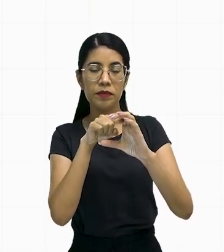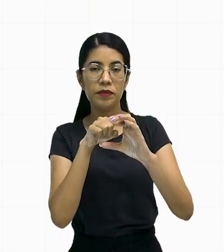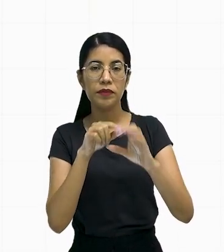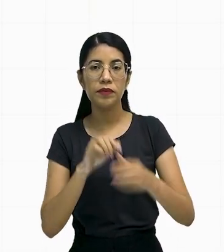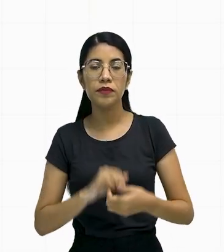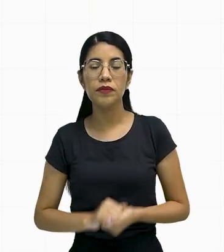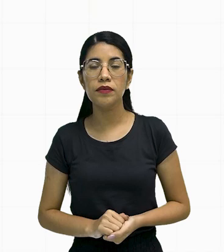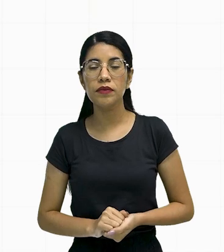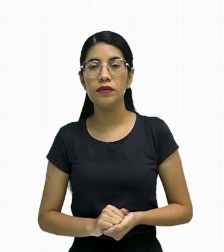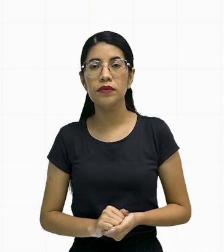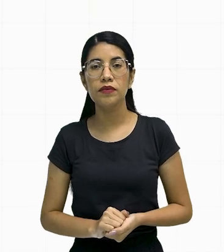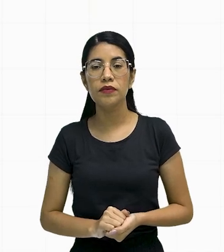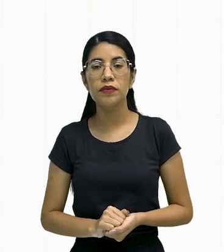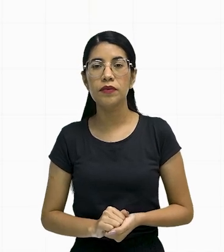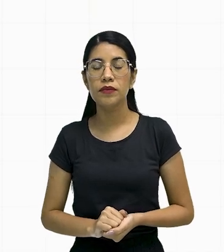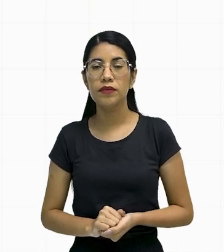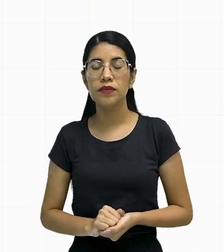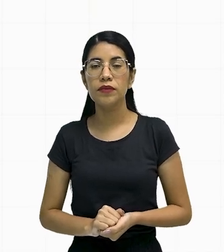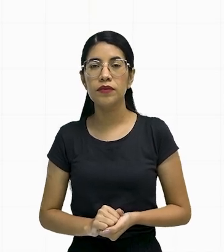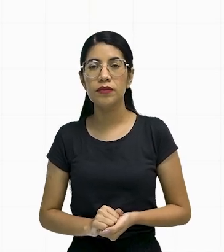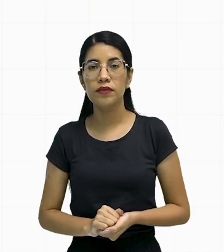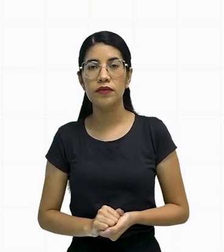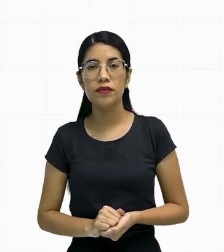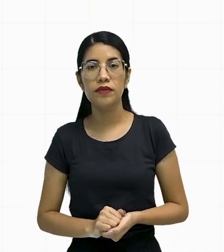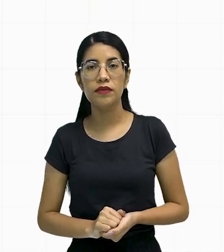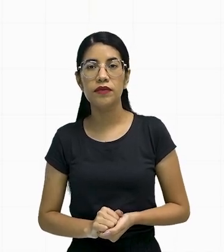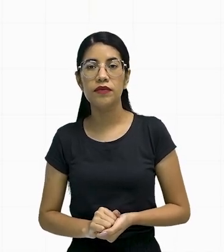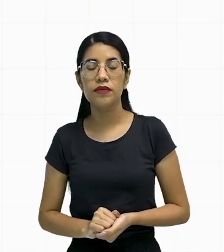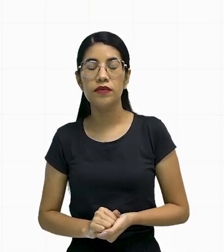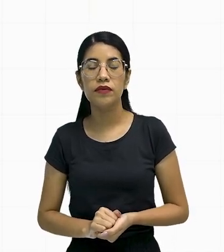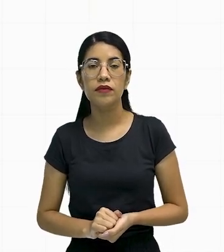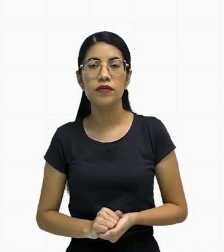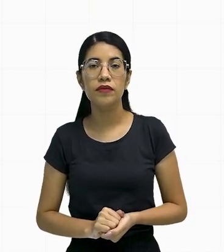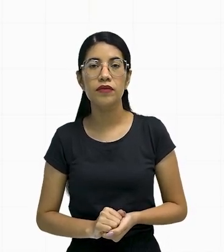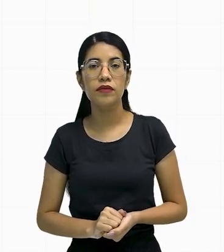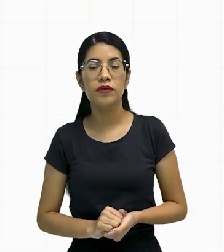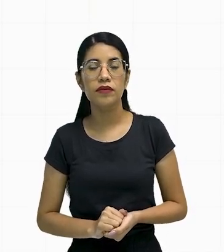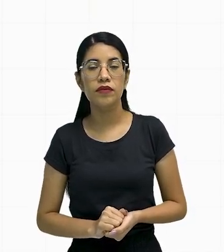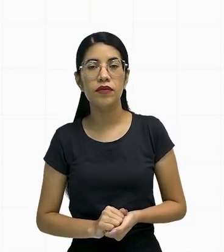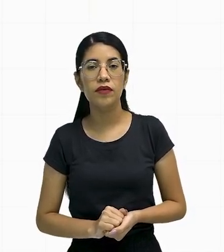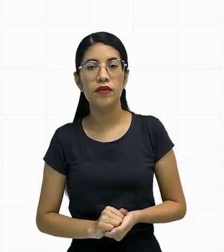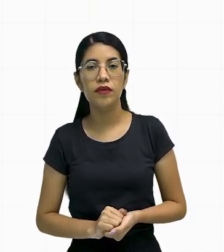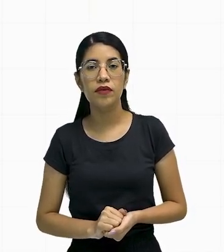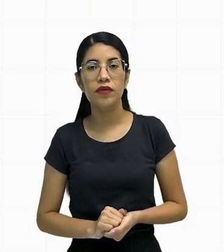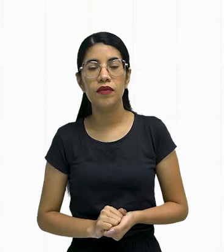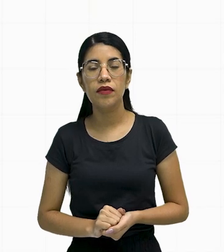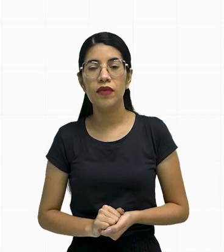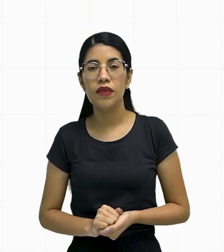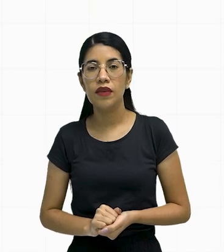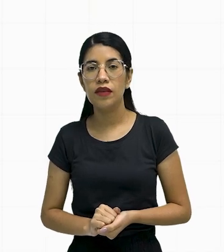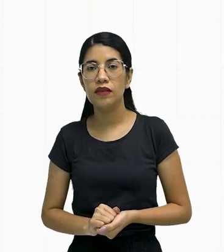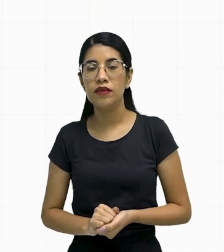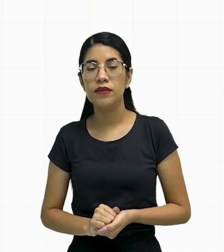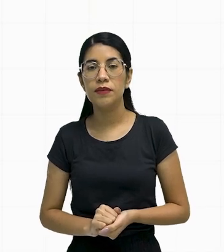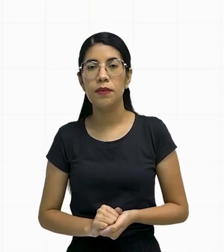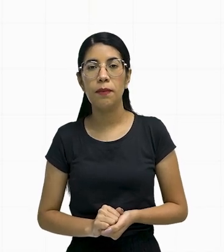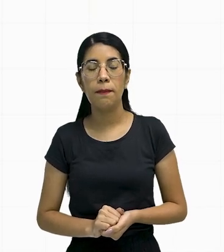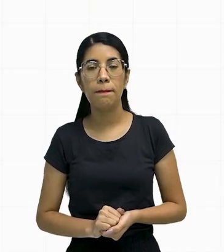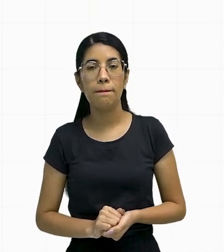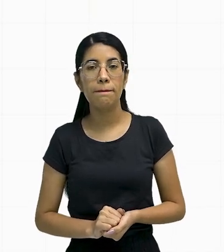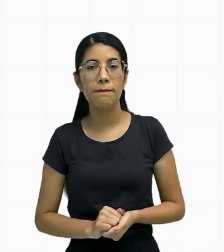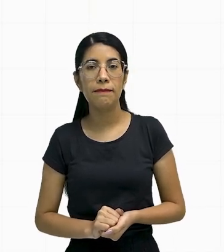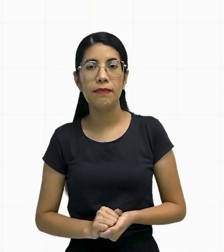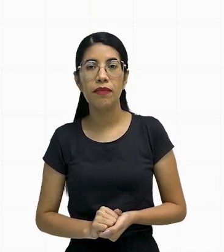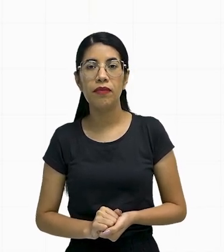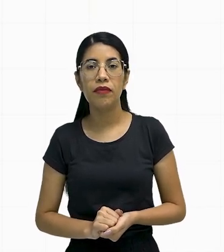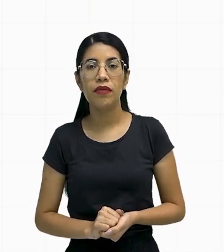aqui o nosso quadrado inscrito. Tranquilo? Tá meio tortinho, mas faça de conta que é um quadrado. Ok.